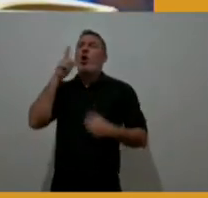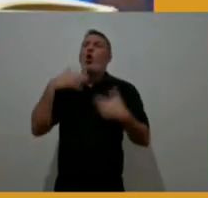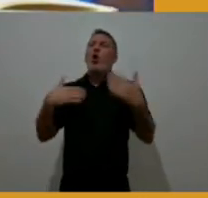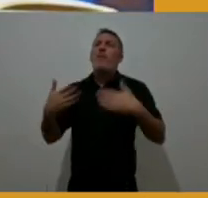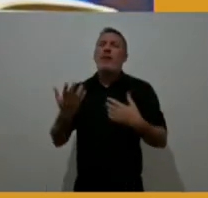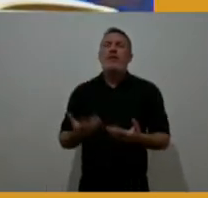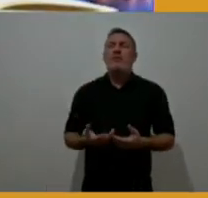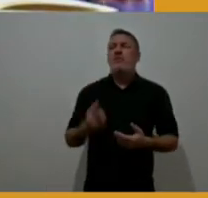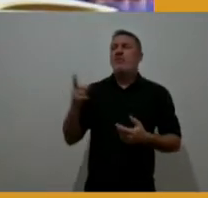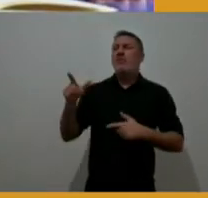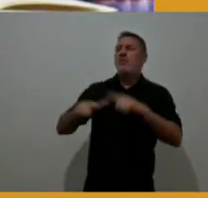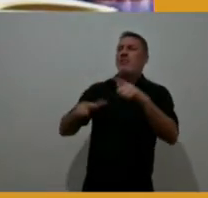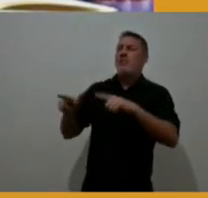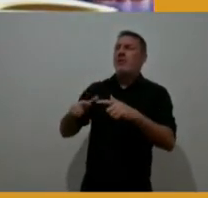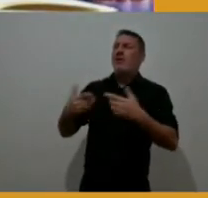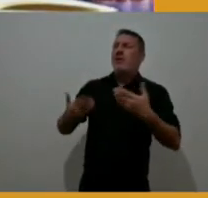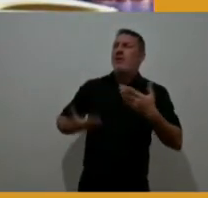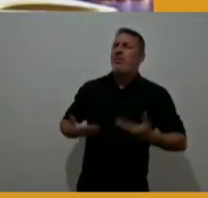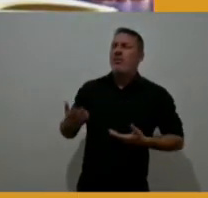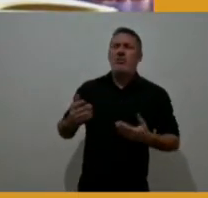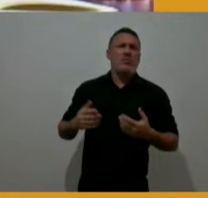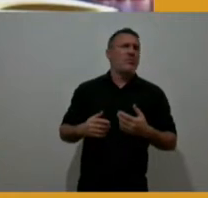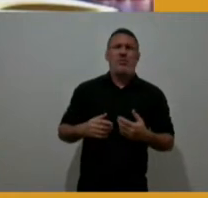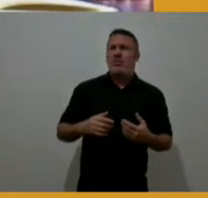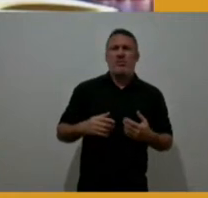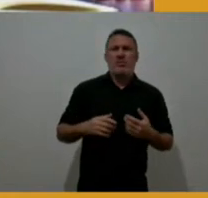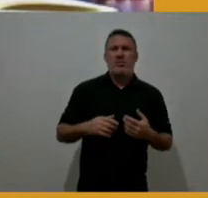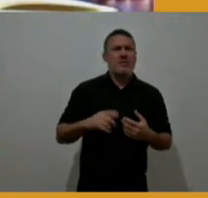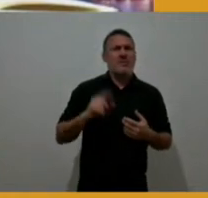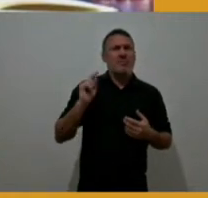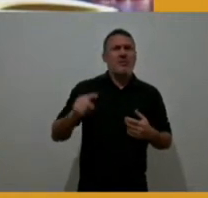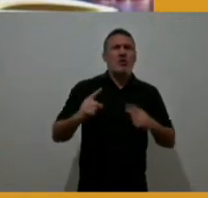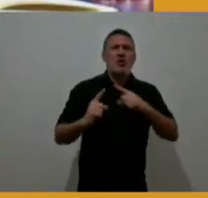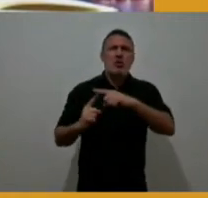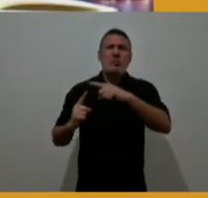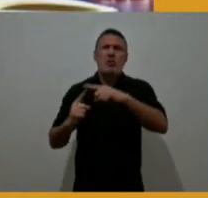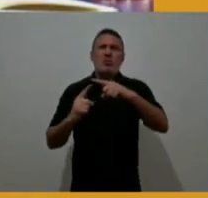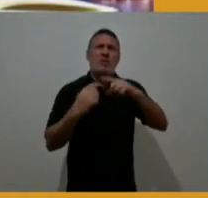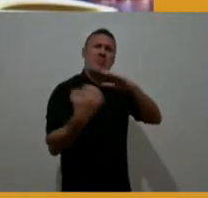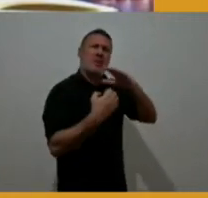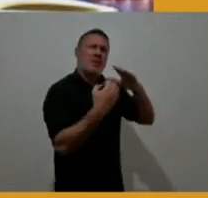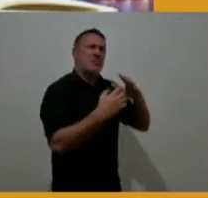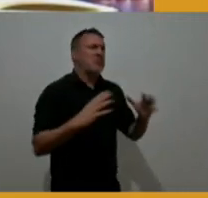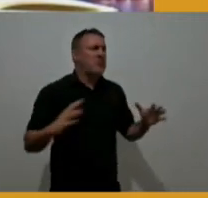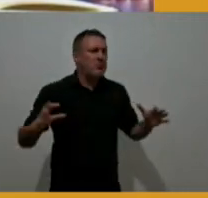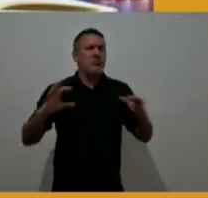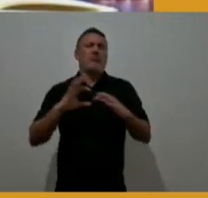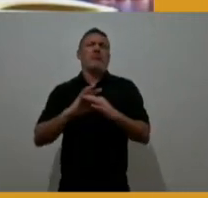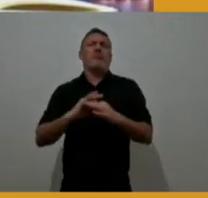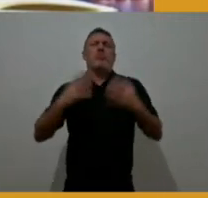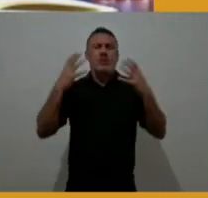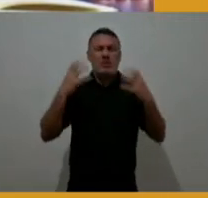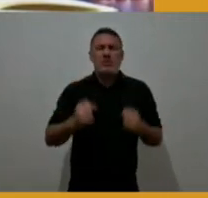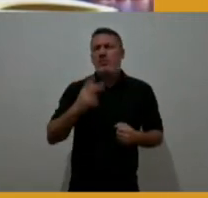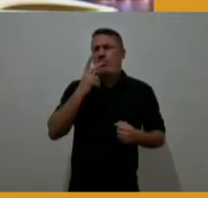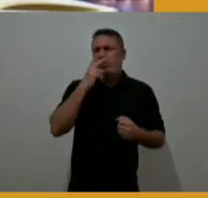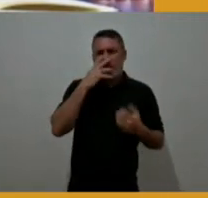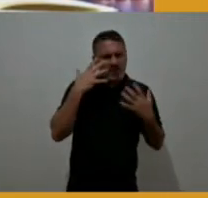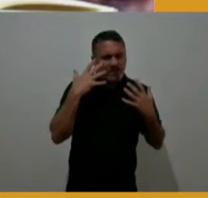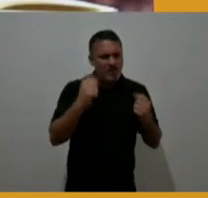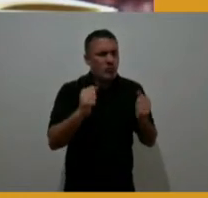serviços, mas muita gente engajada em colocar um braço social